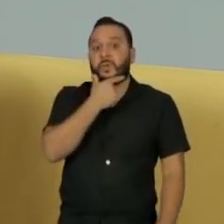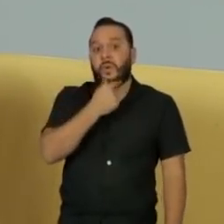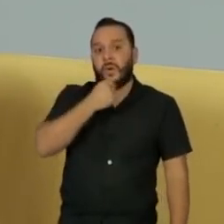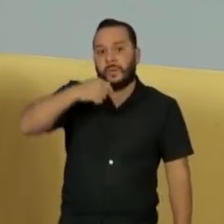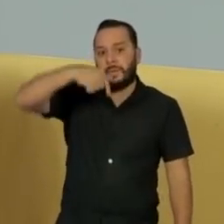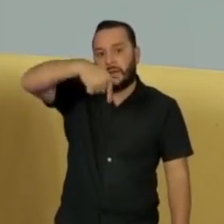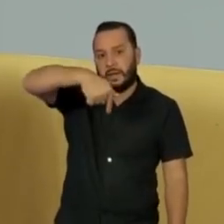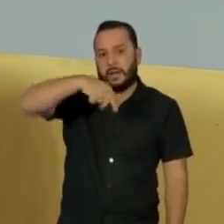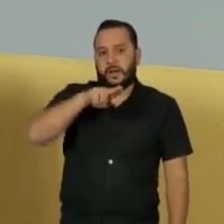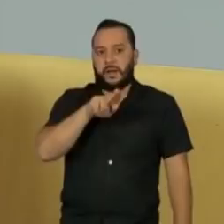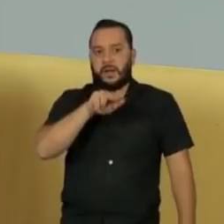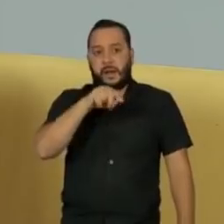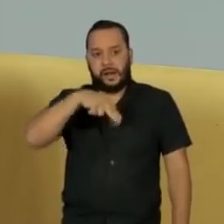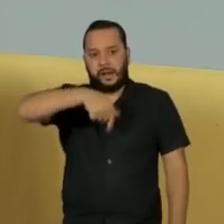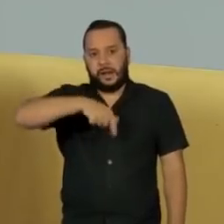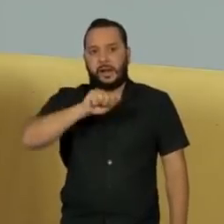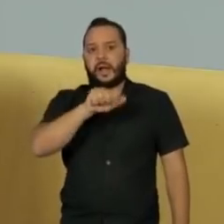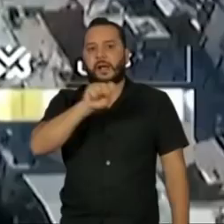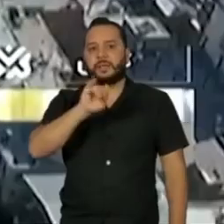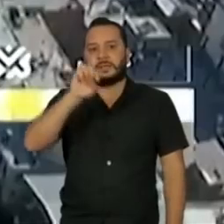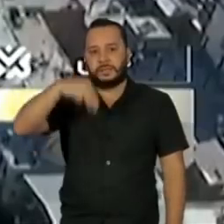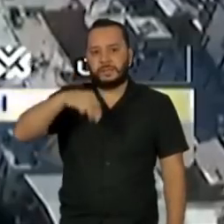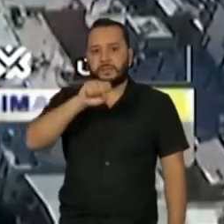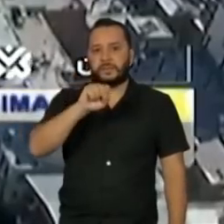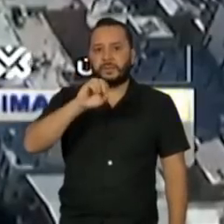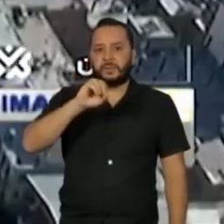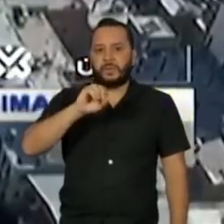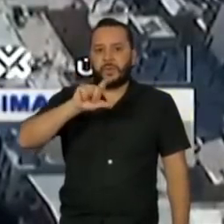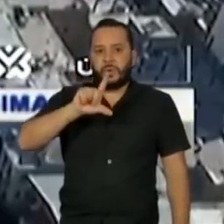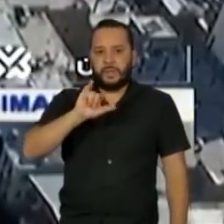militar, deixa dezenas de mortos e feridos.